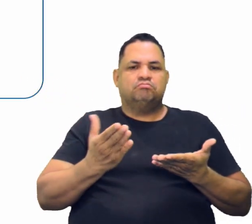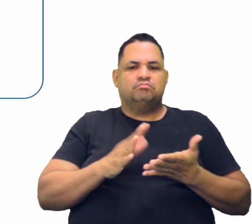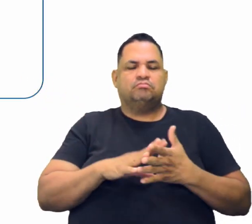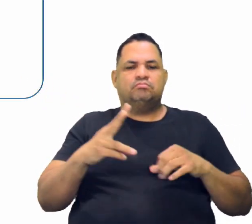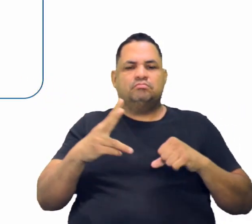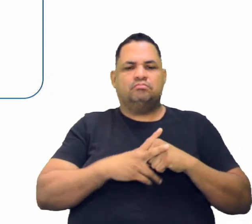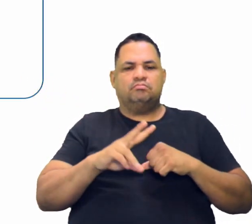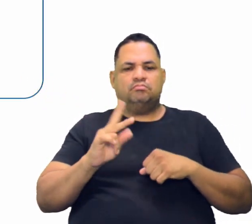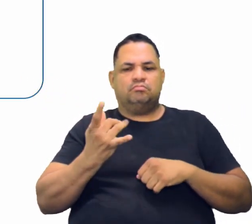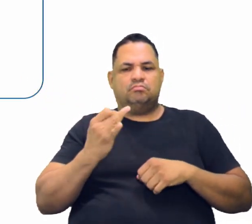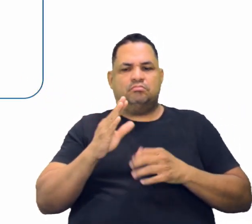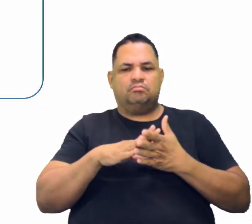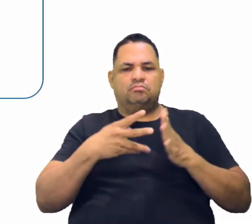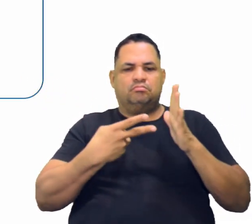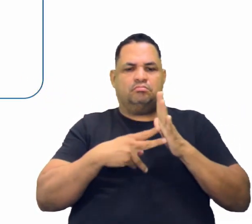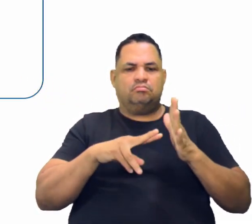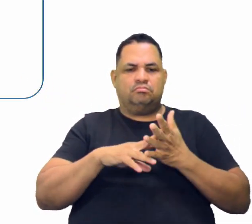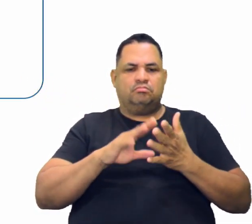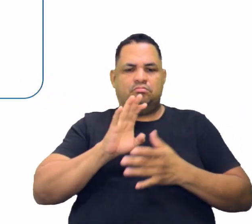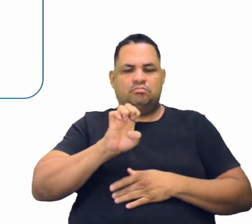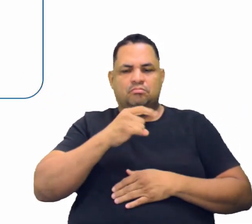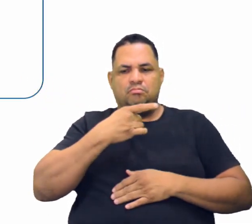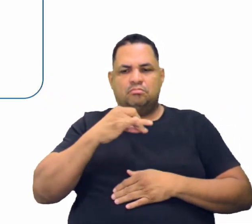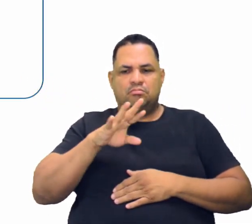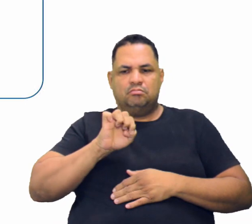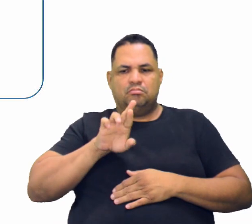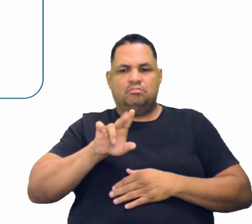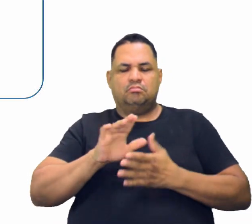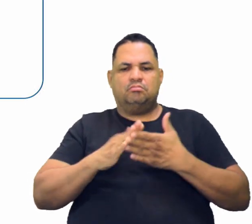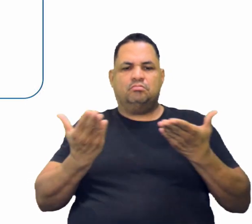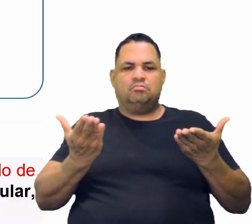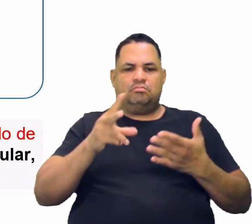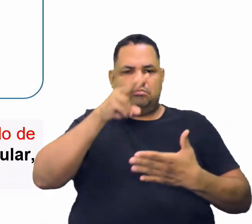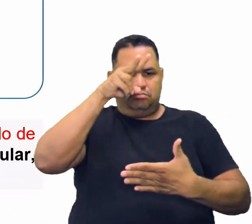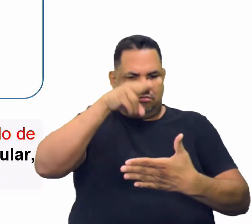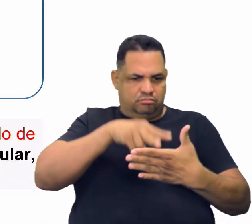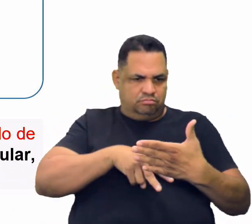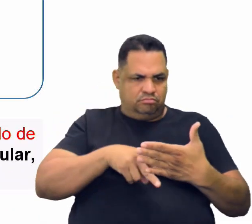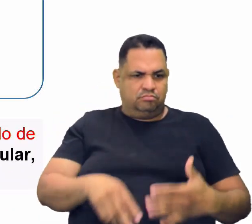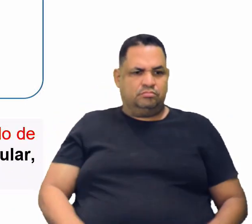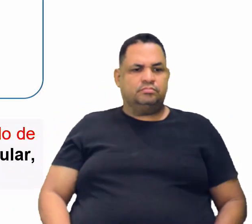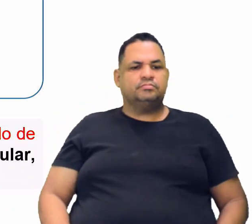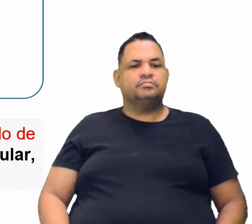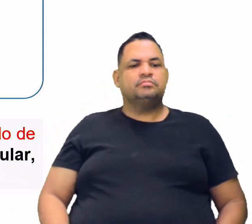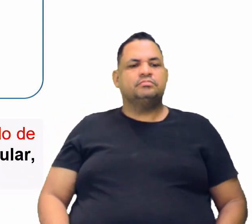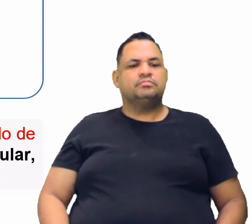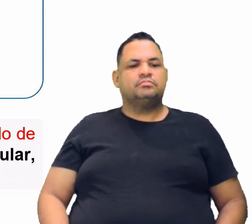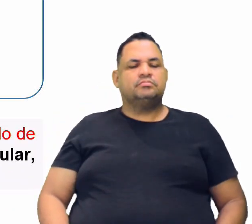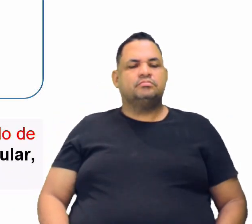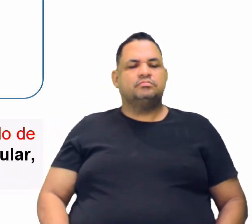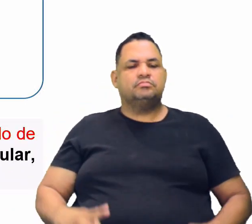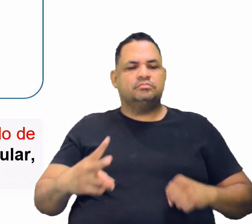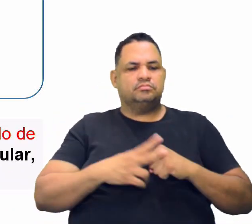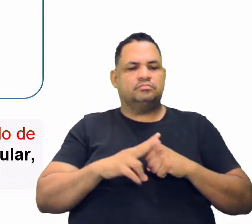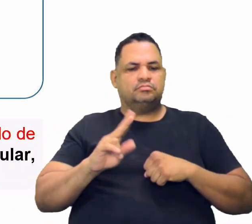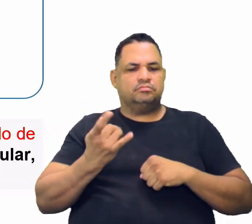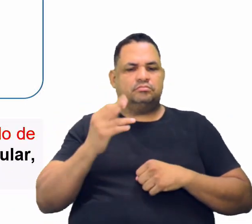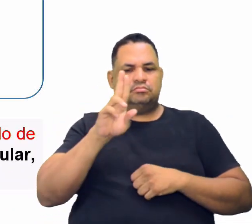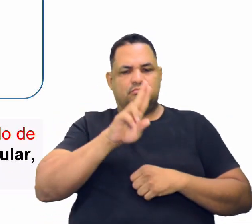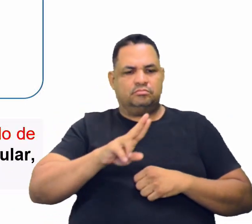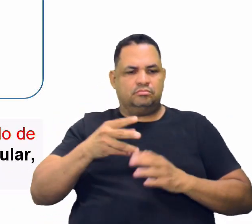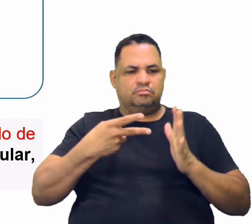no verbo haver no sentido de existir, vamos ler aqui então. O verbo haver, quando